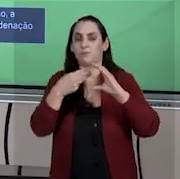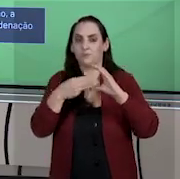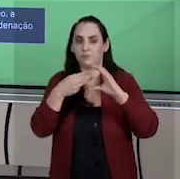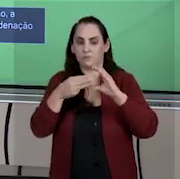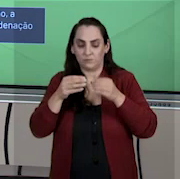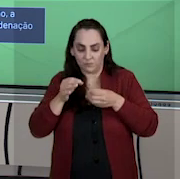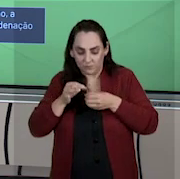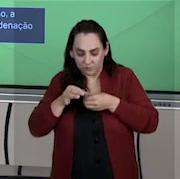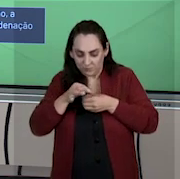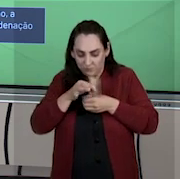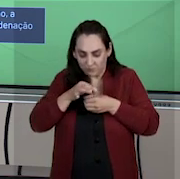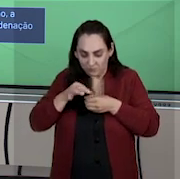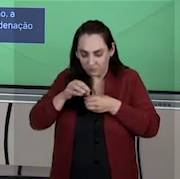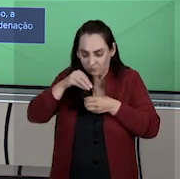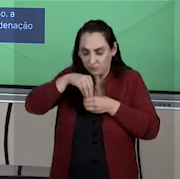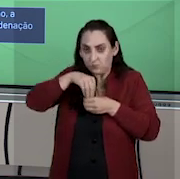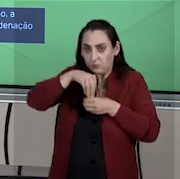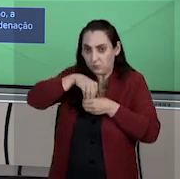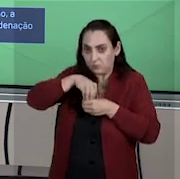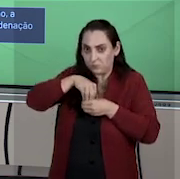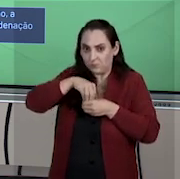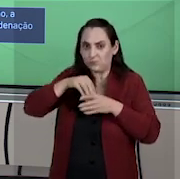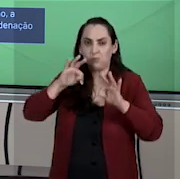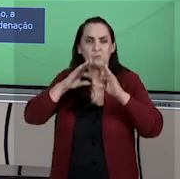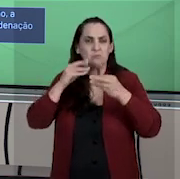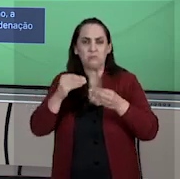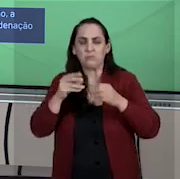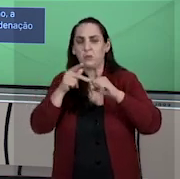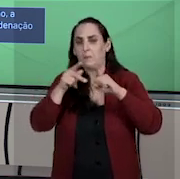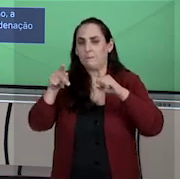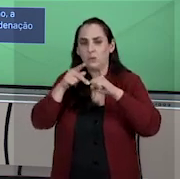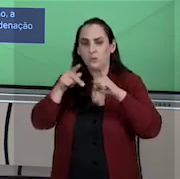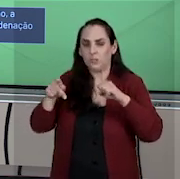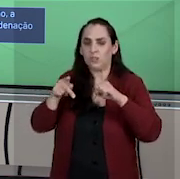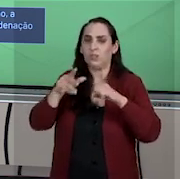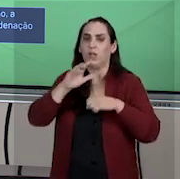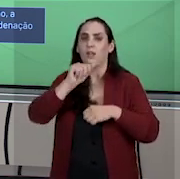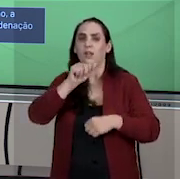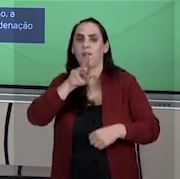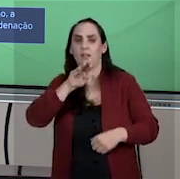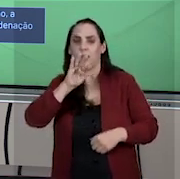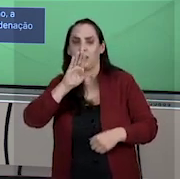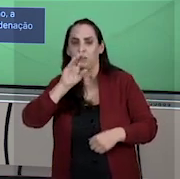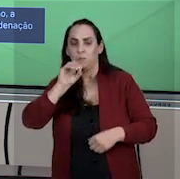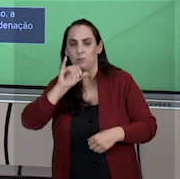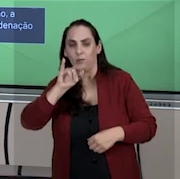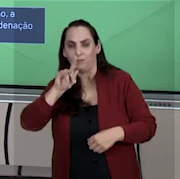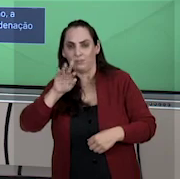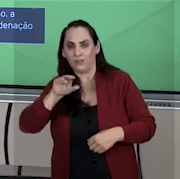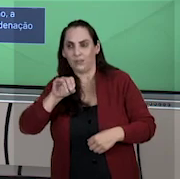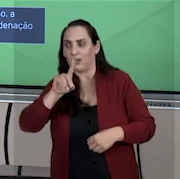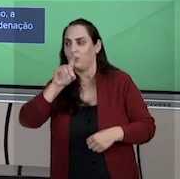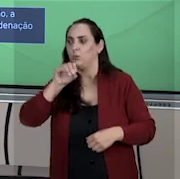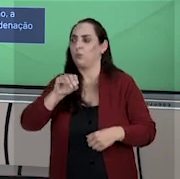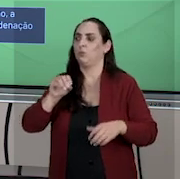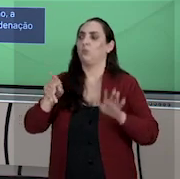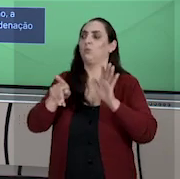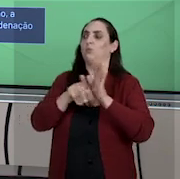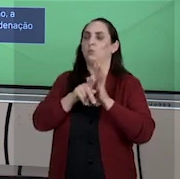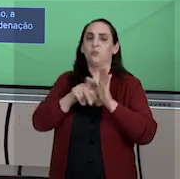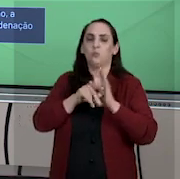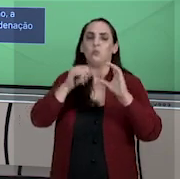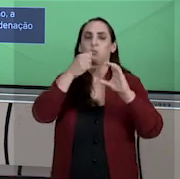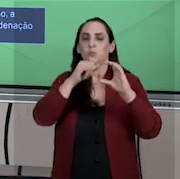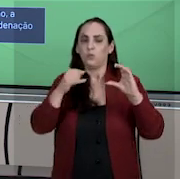os carboidratos, os lipídios, as vitaminas, sais minerais, eles são utilizados dentro da sua célula para que ela